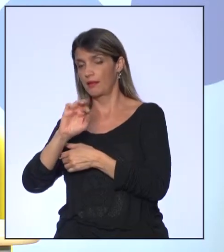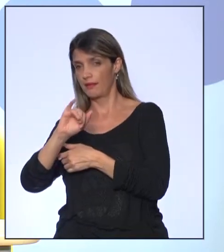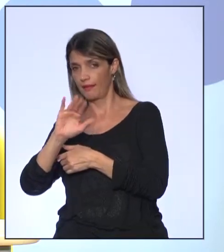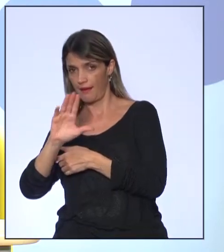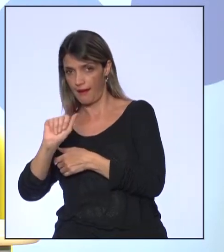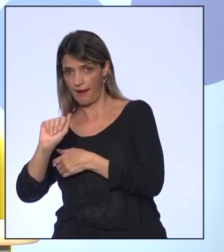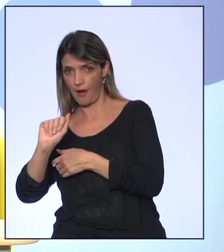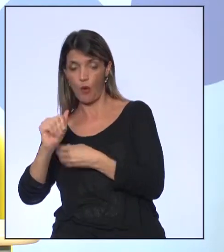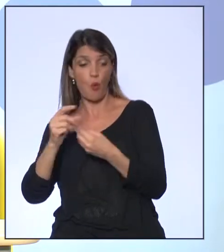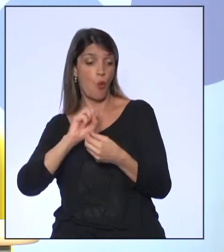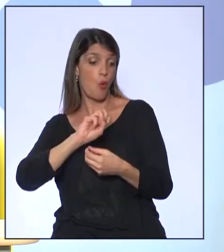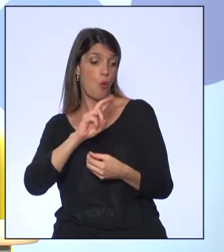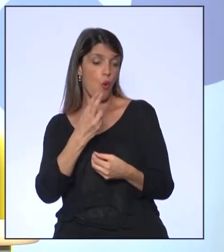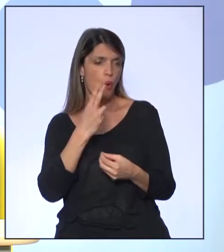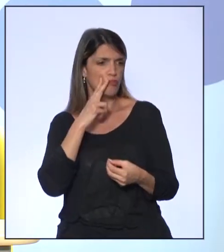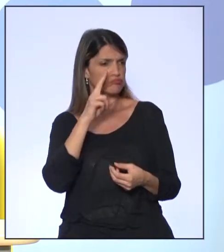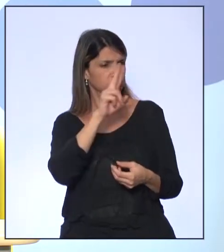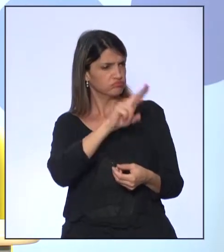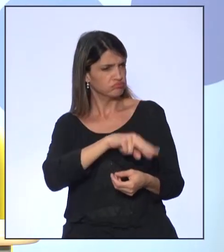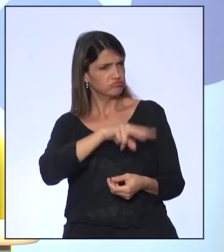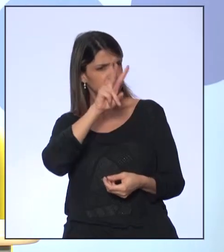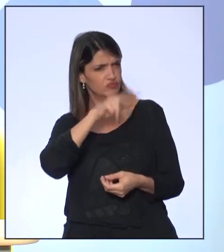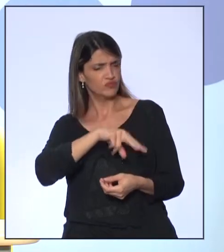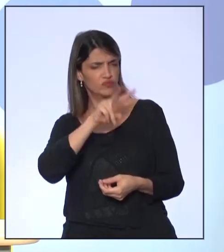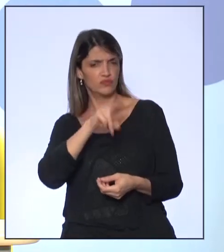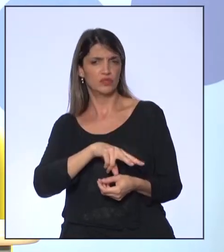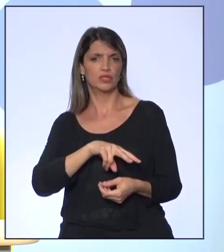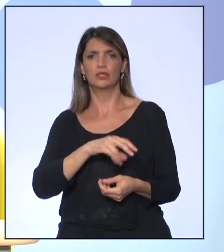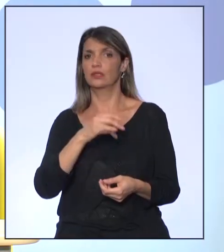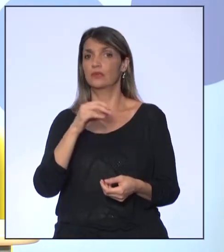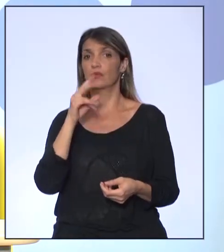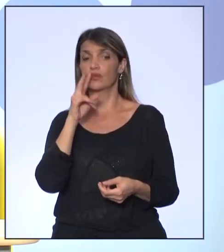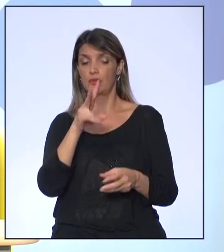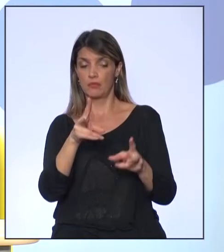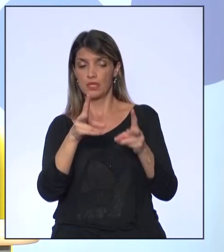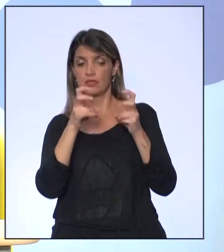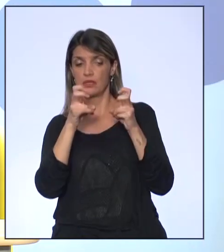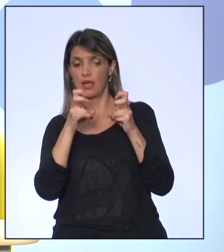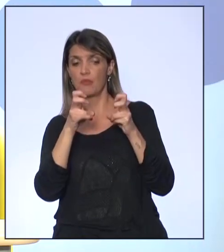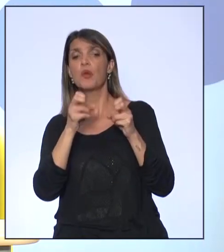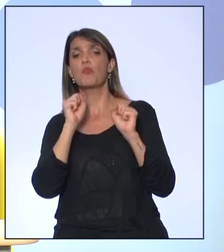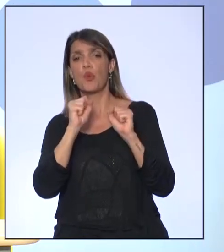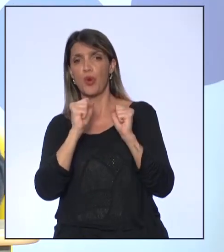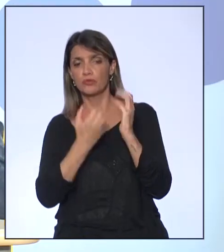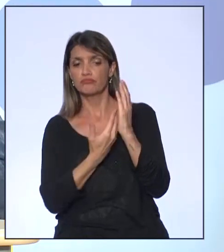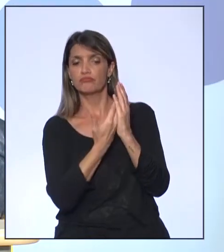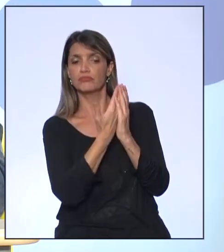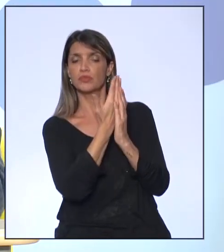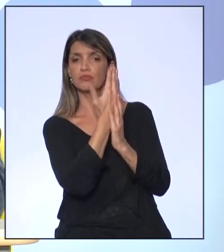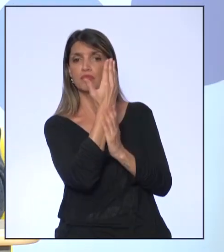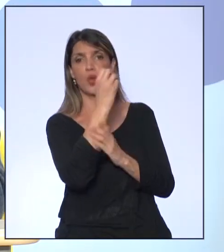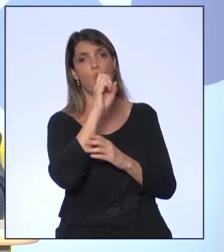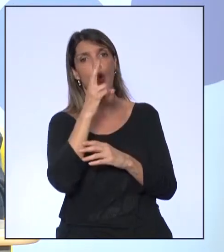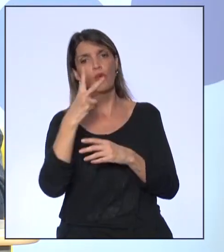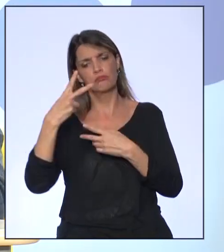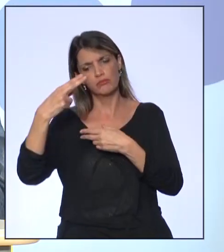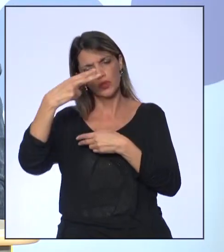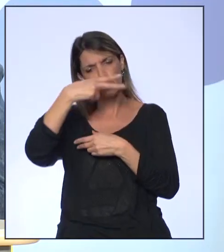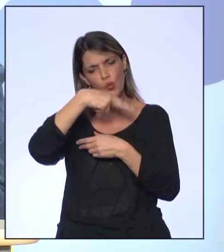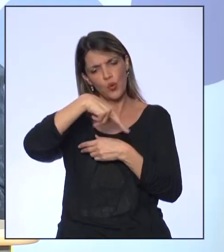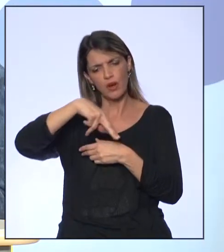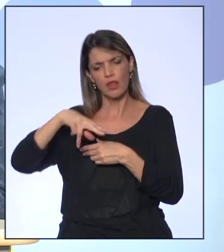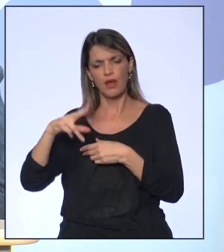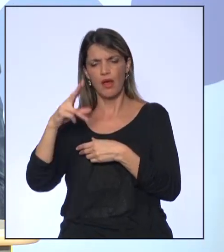enfim, tudo aquilo que vocês acharem que é pertinente, que tem a ver, vocês podem imprimir ou fazer recorte, né? Pegar o